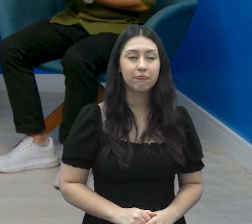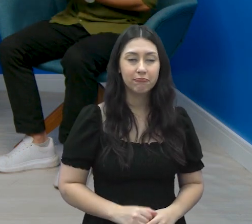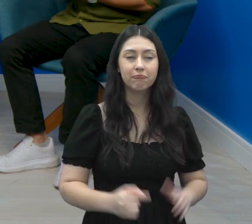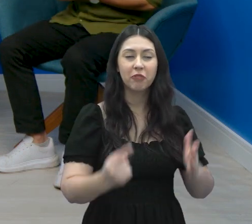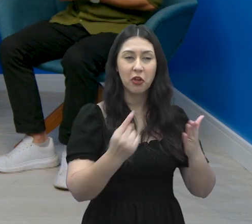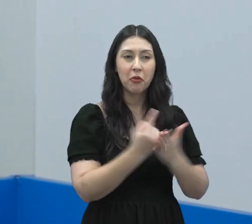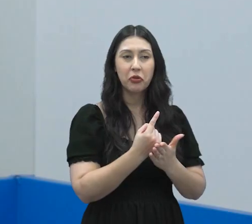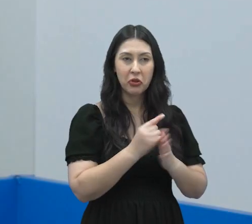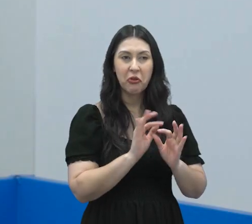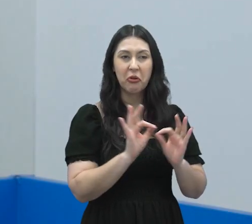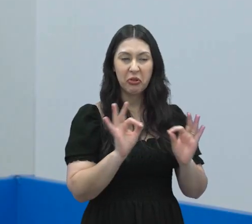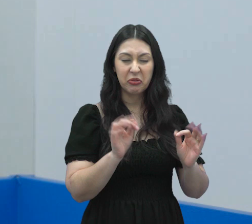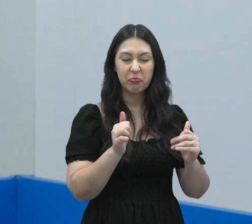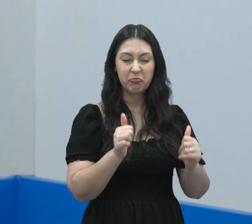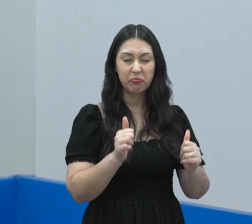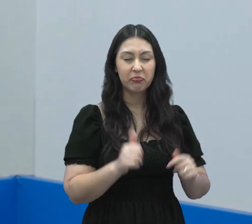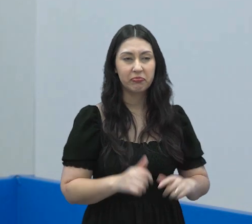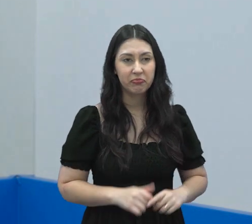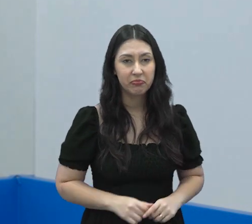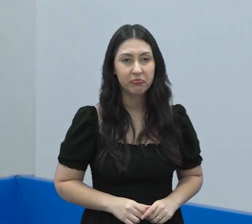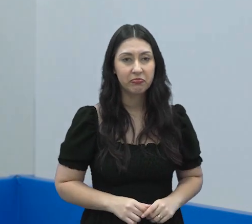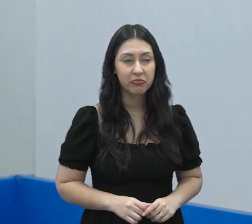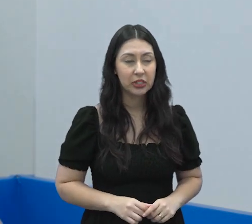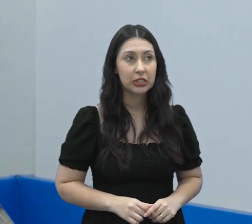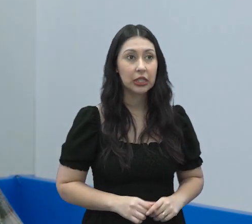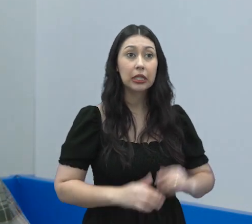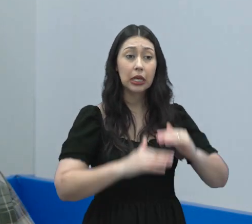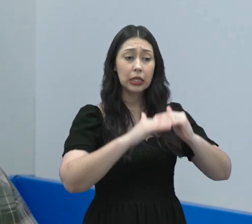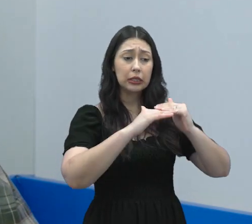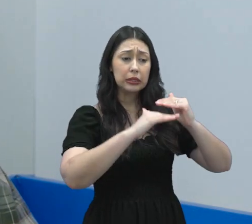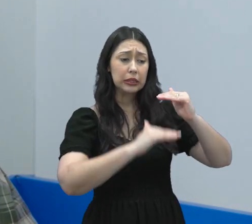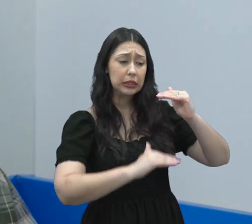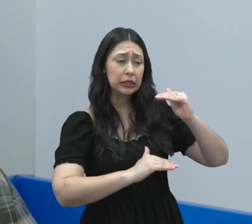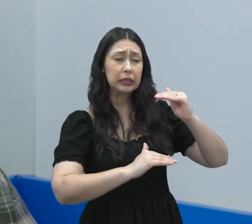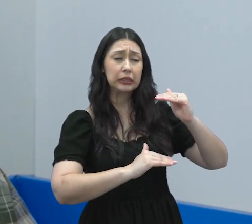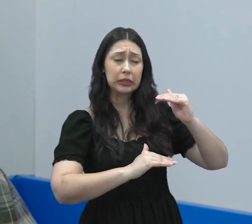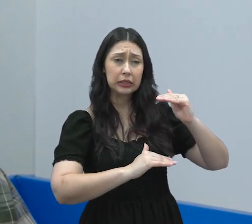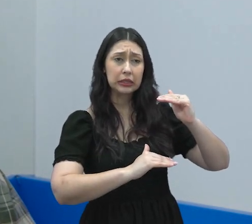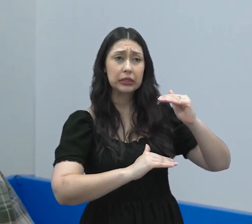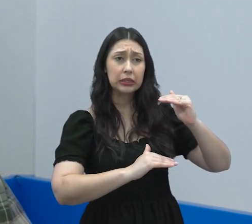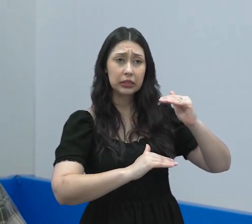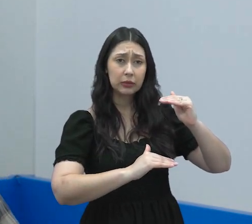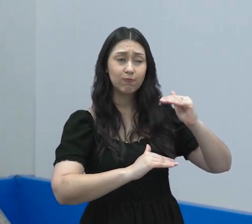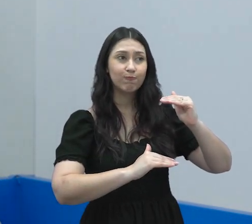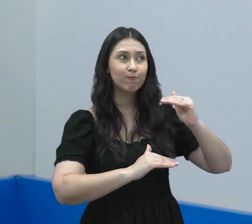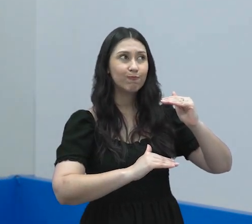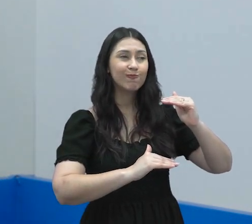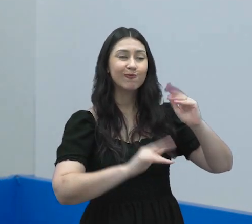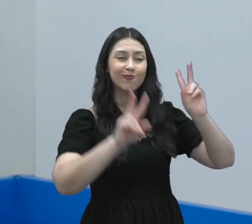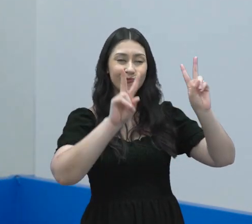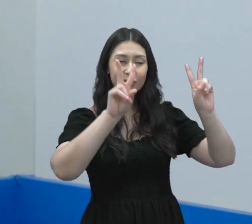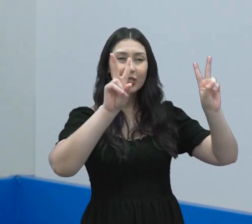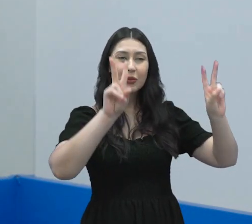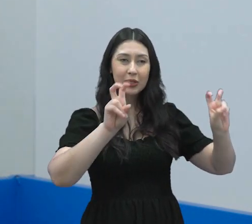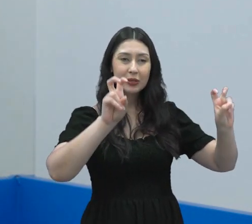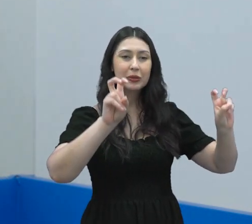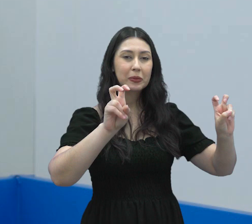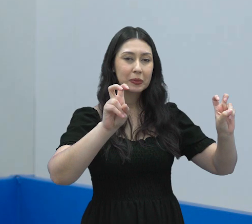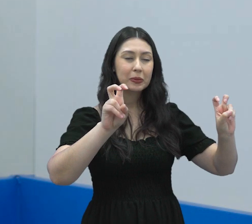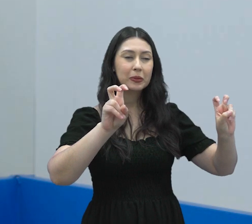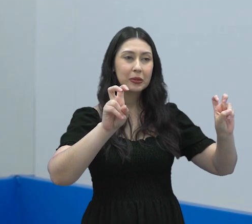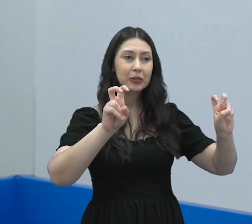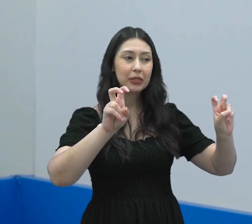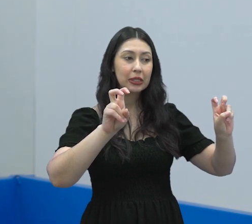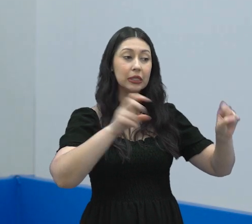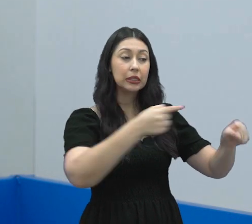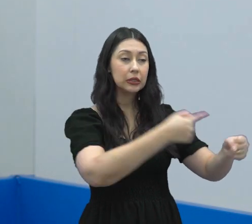É uma ótima pergunta. Não, a desigualdade ela é um tema